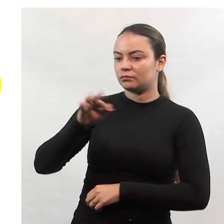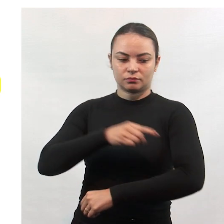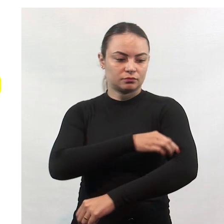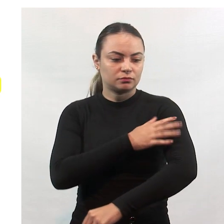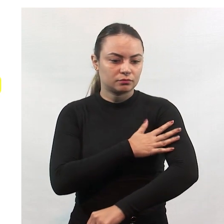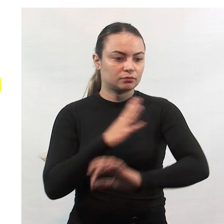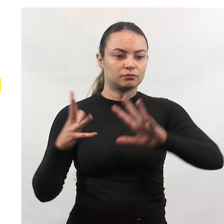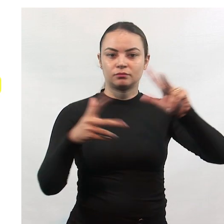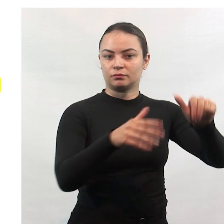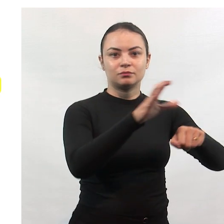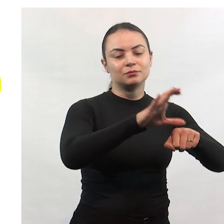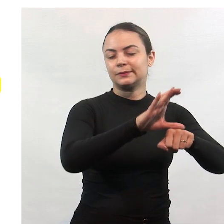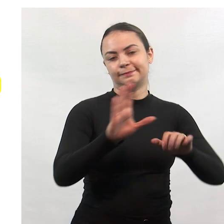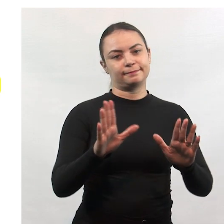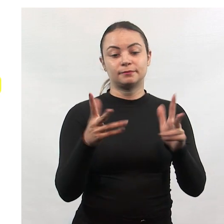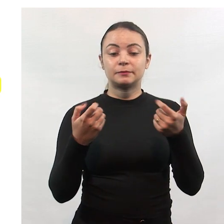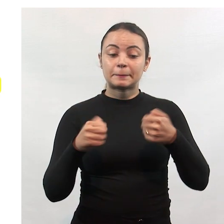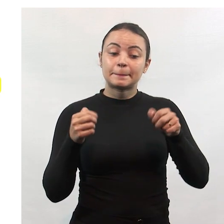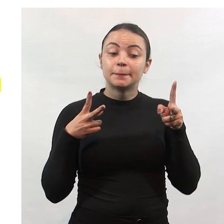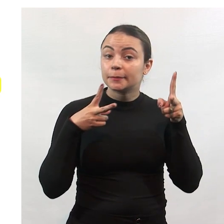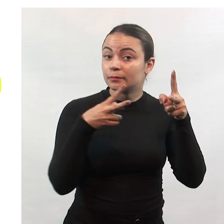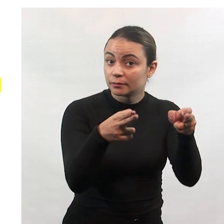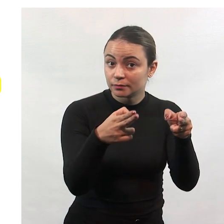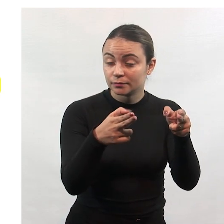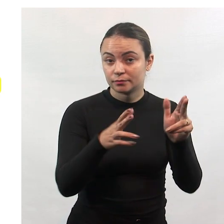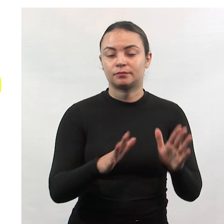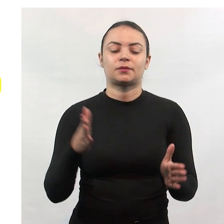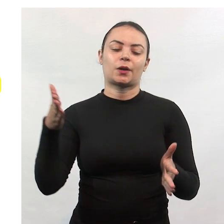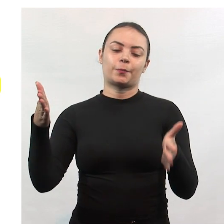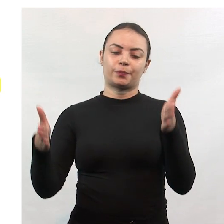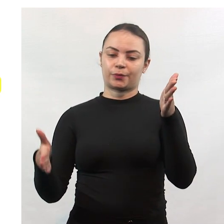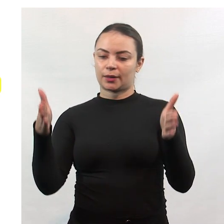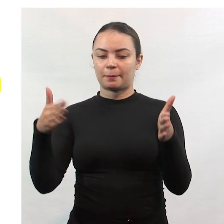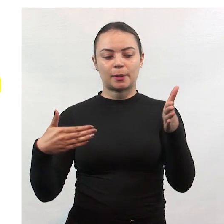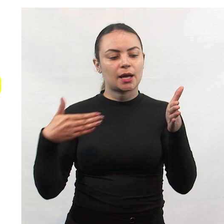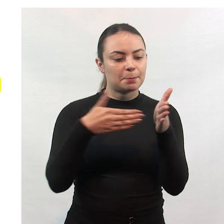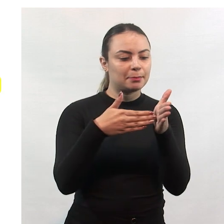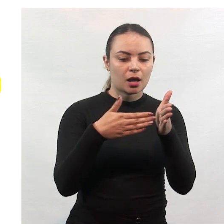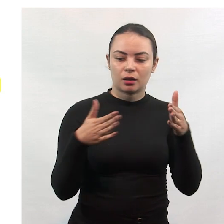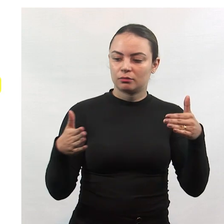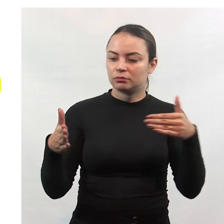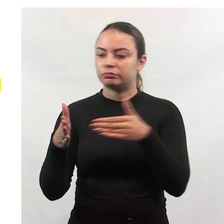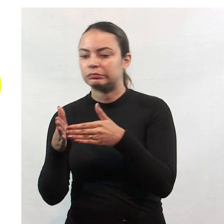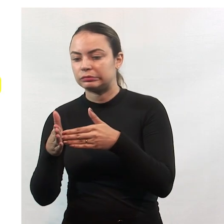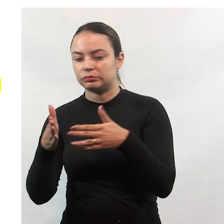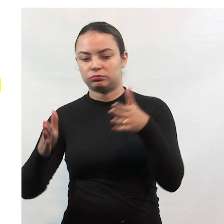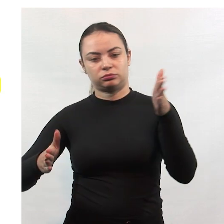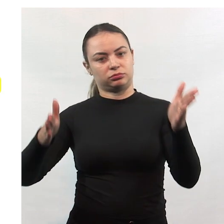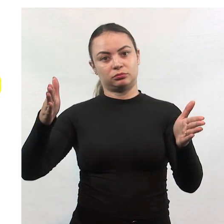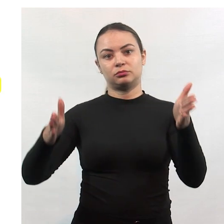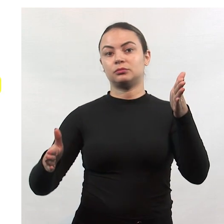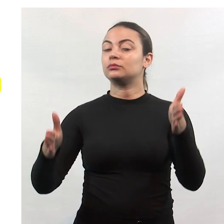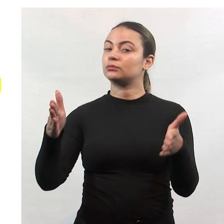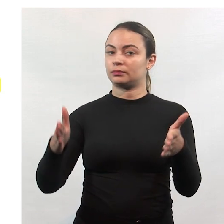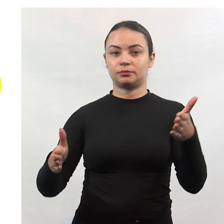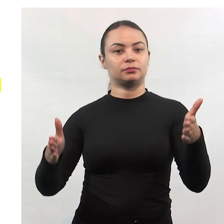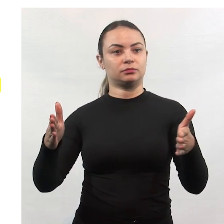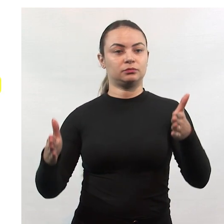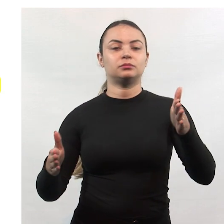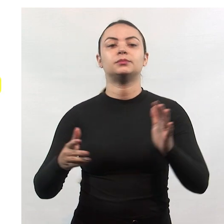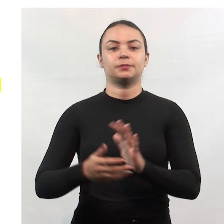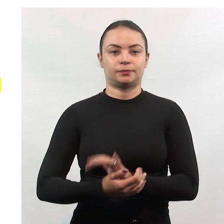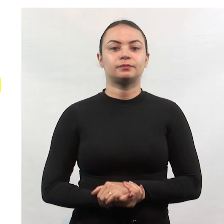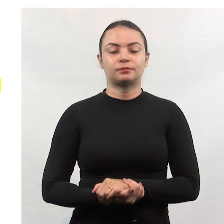Do que ela não dá conta. É importante também. E que avanços os resultados da pesquisa